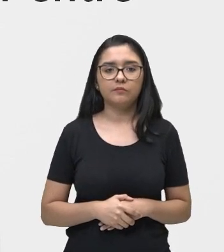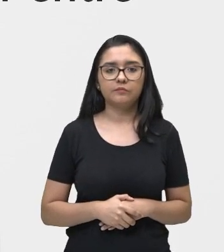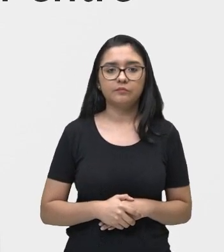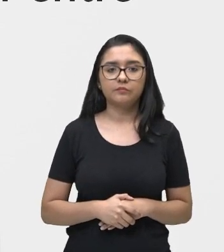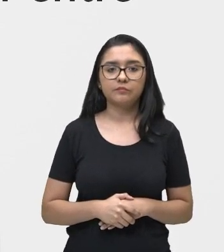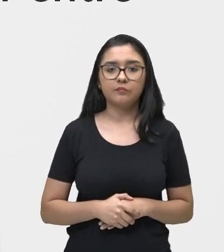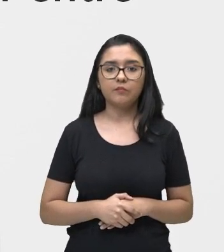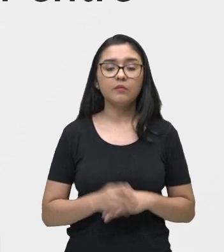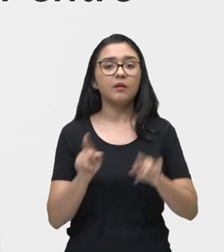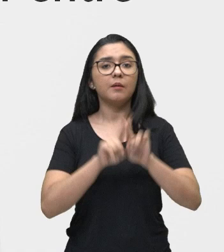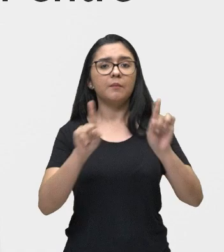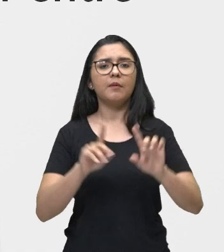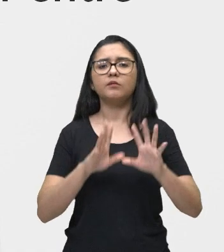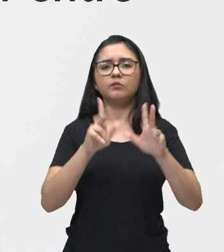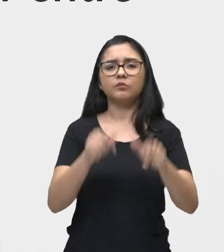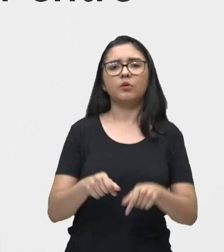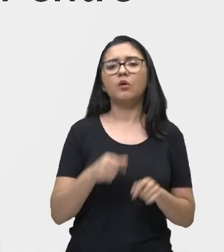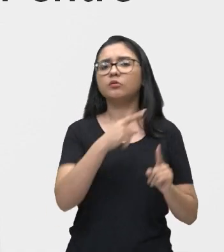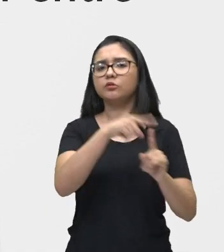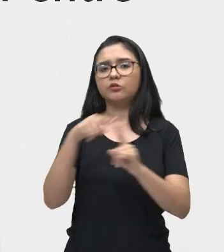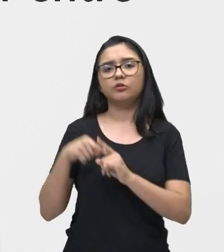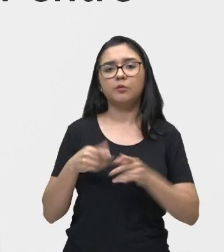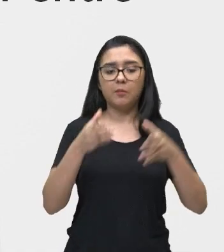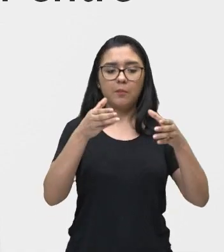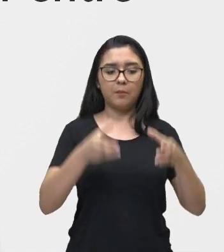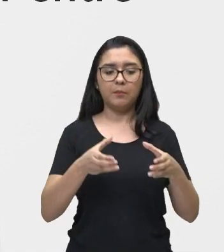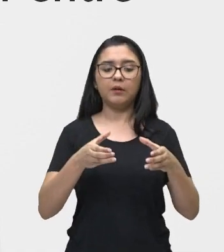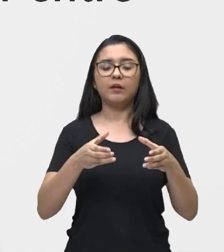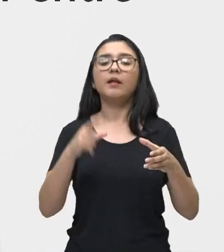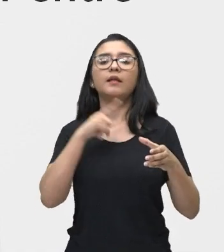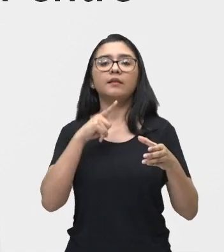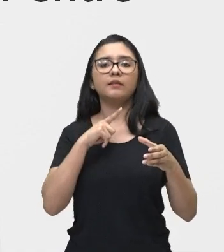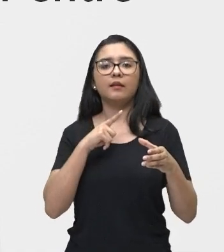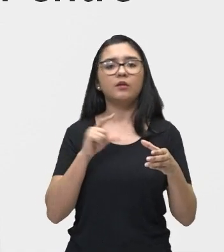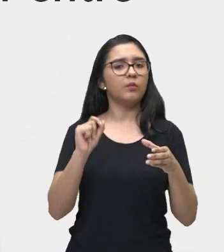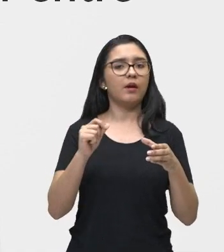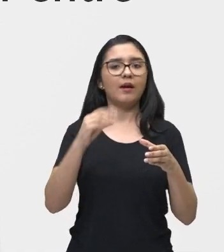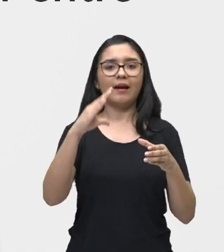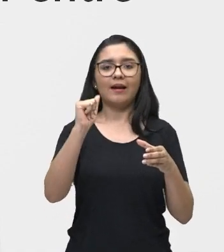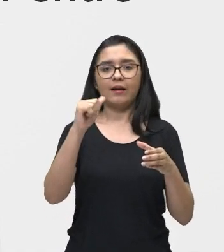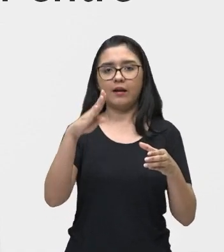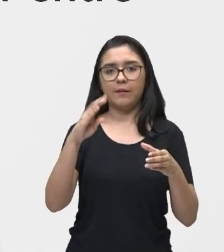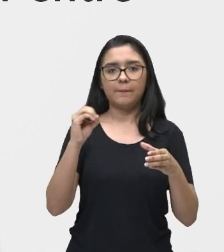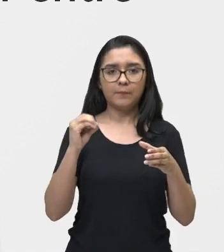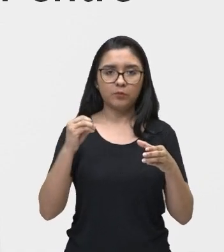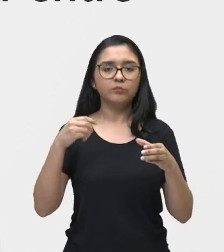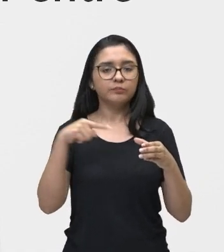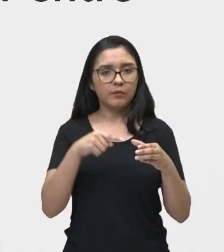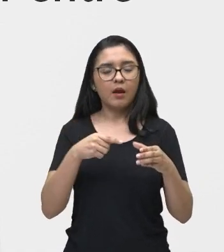que todas essas panelas têm o quê? Um cabo. Já o cabo da mesma